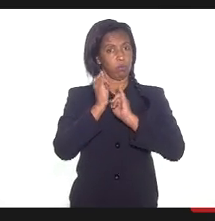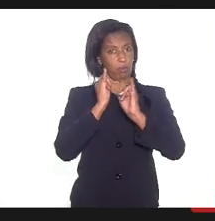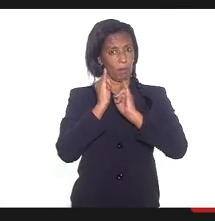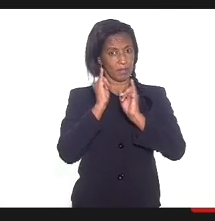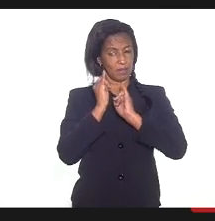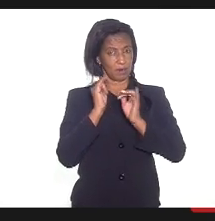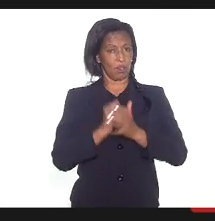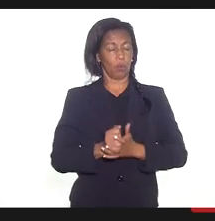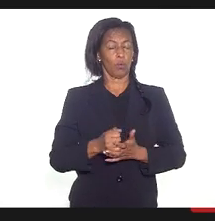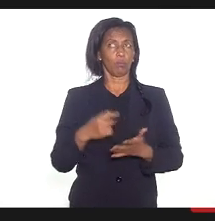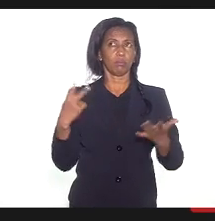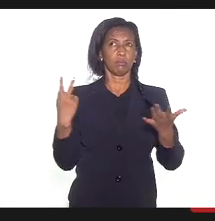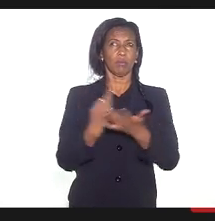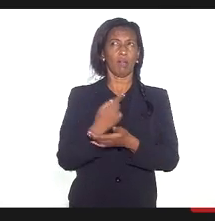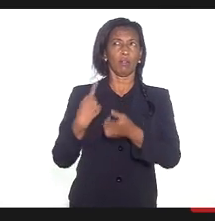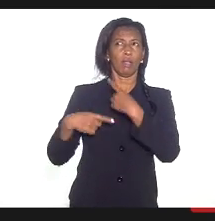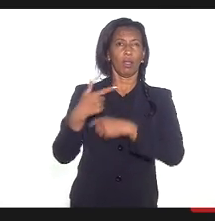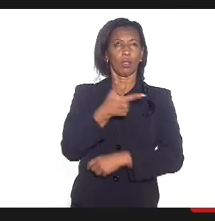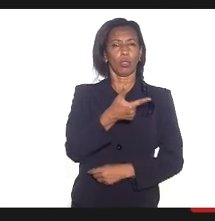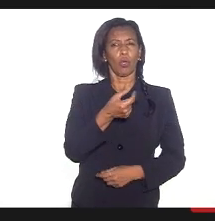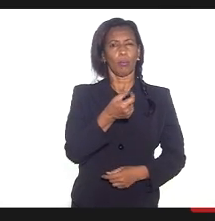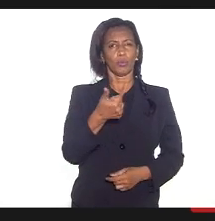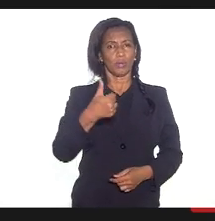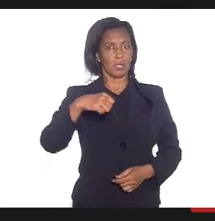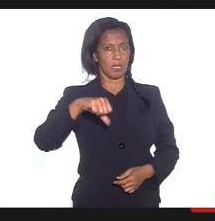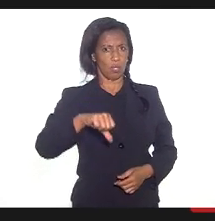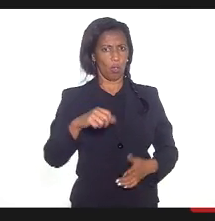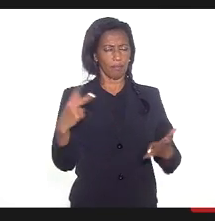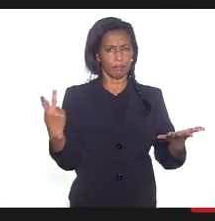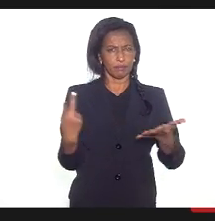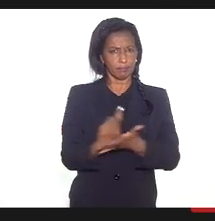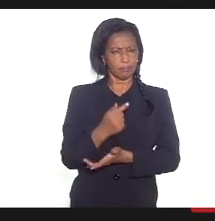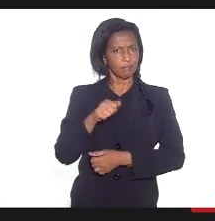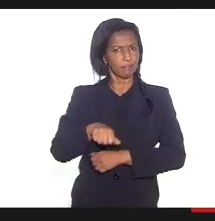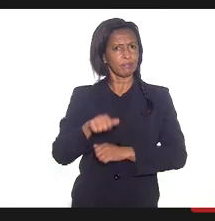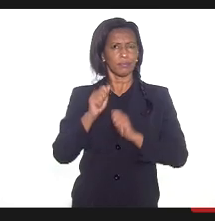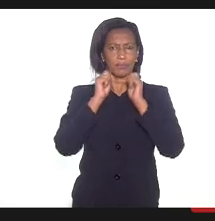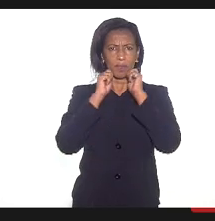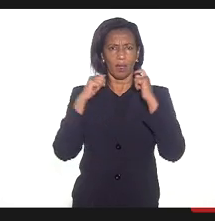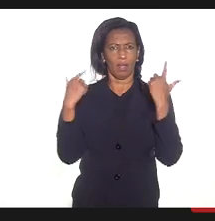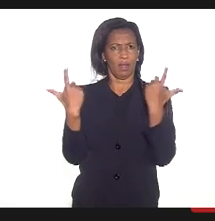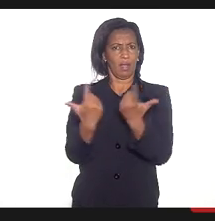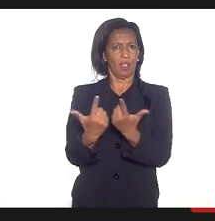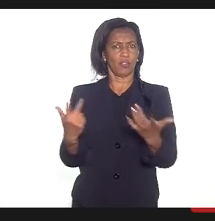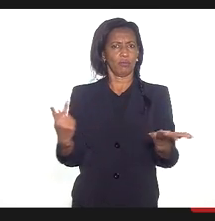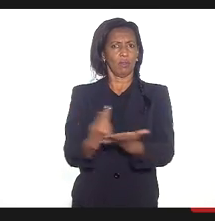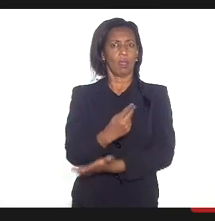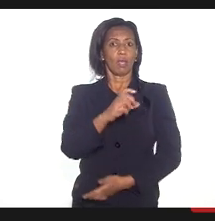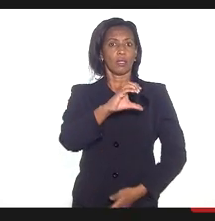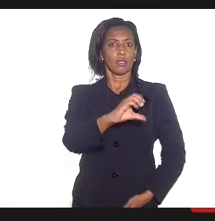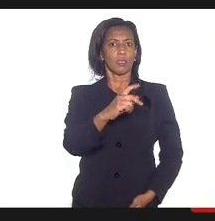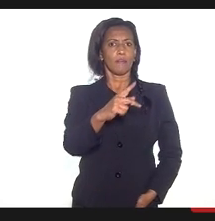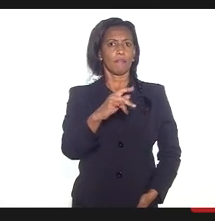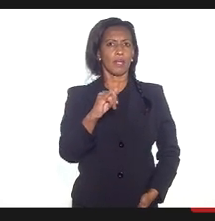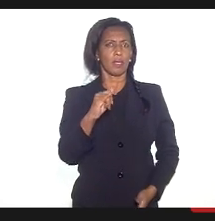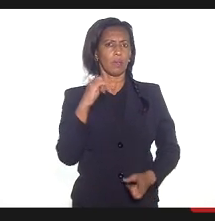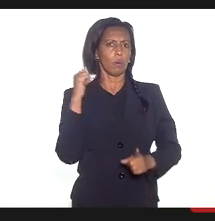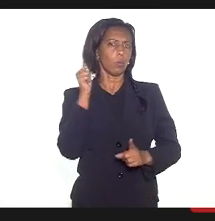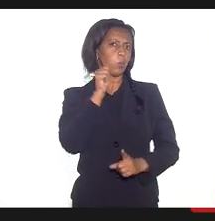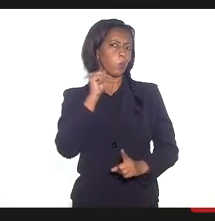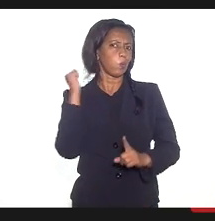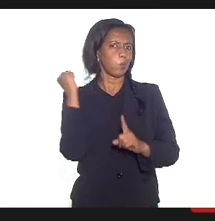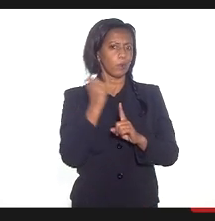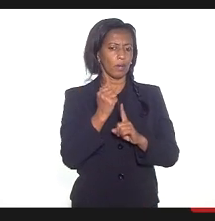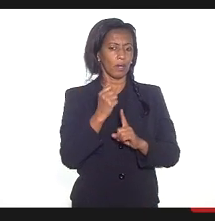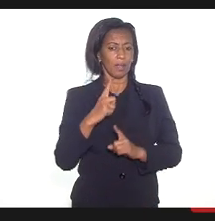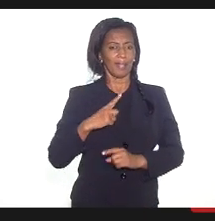em 2019 nós realizamos nessa casa a CPI do feminicídio, e aqui está uma